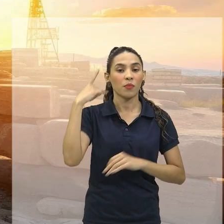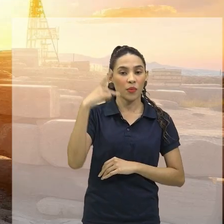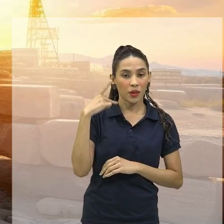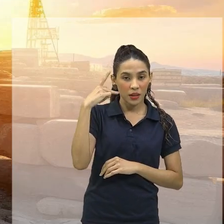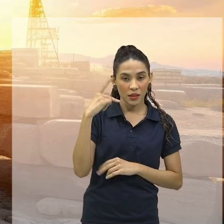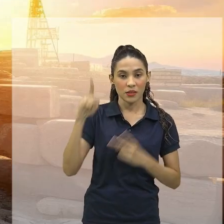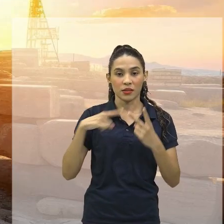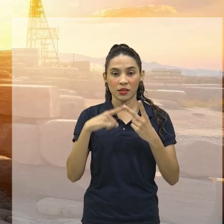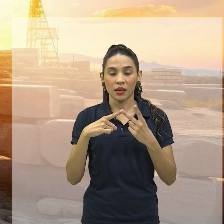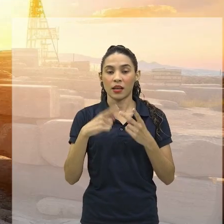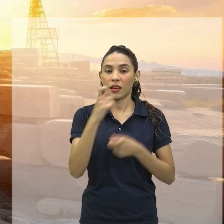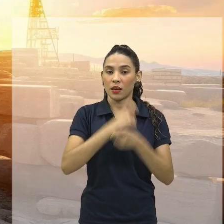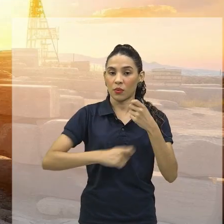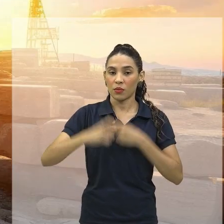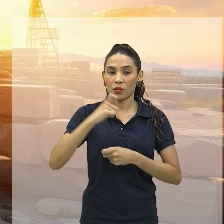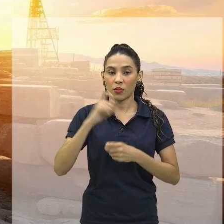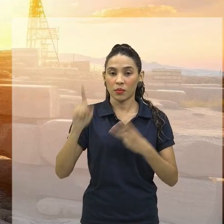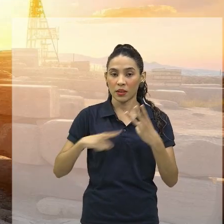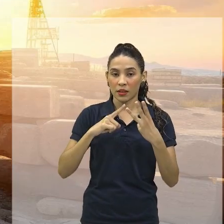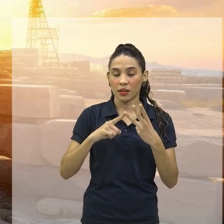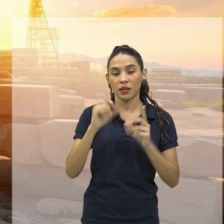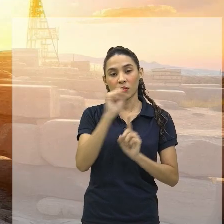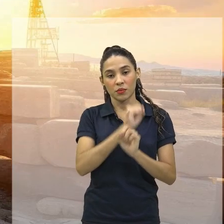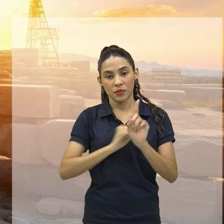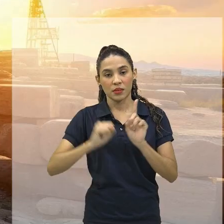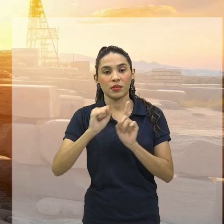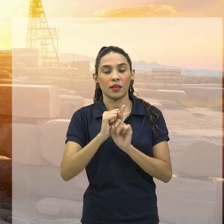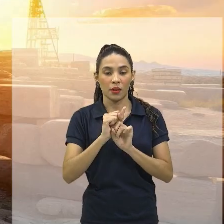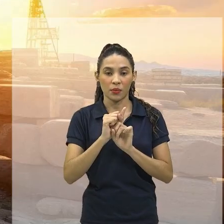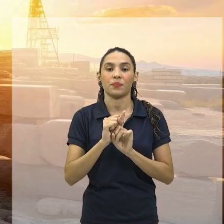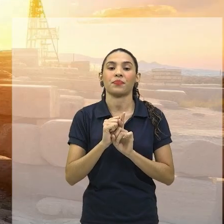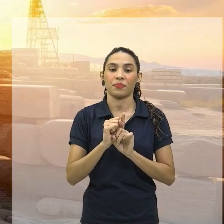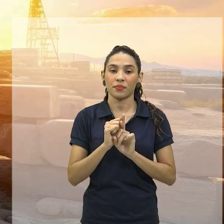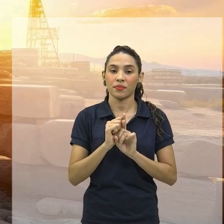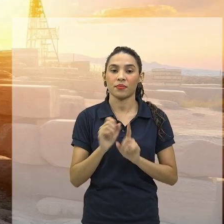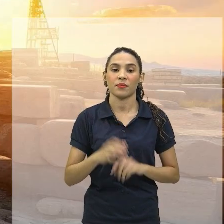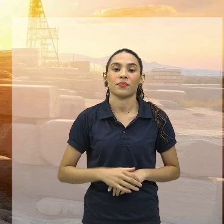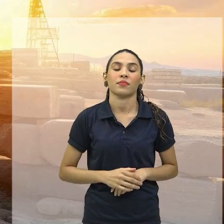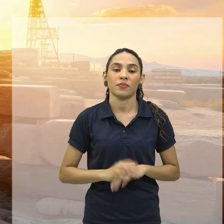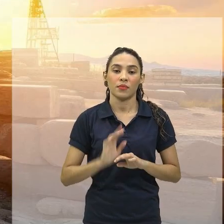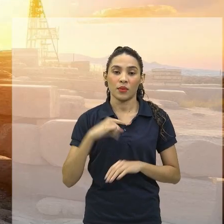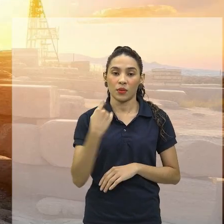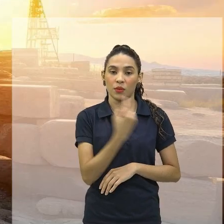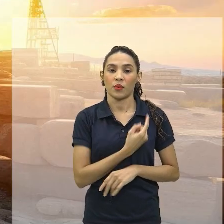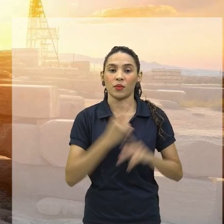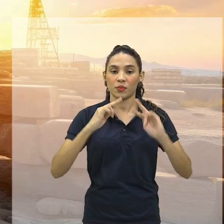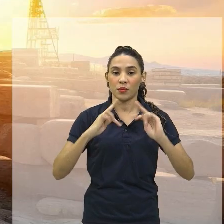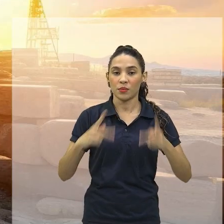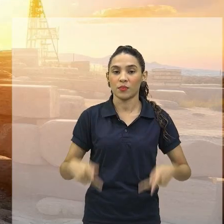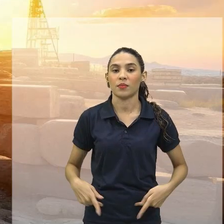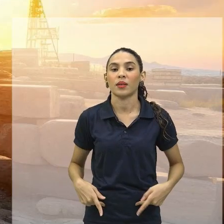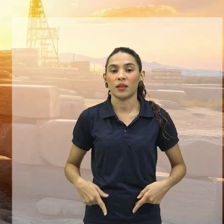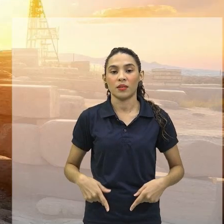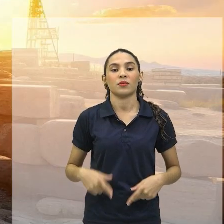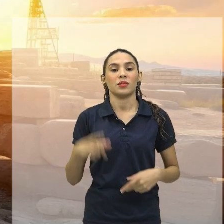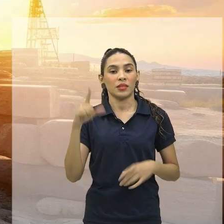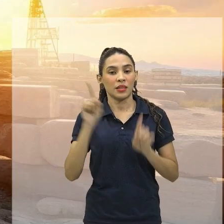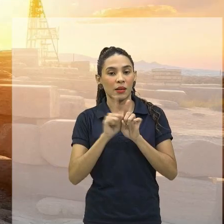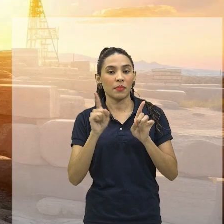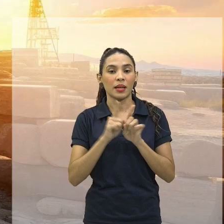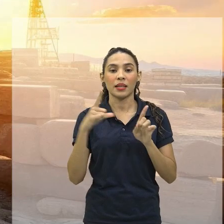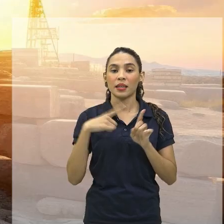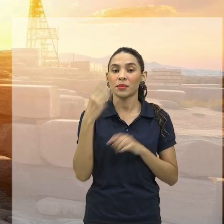política, econômica, social, né, em que nós, seres humanos, nos encaixamos.